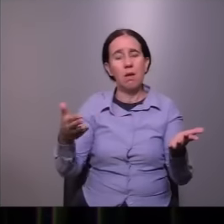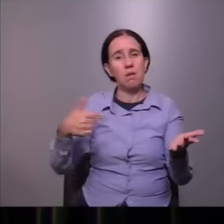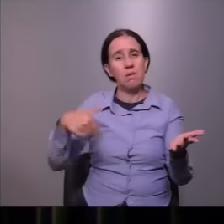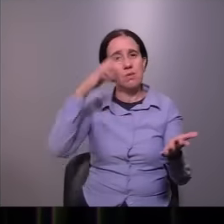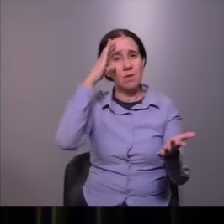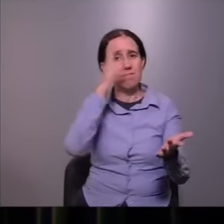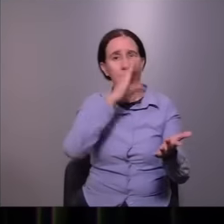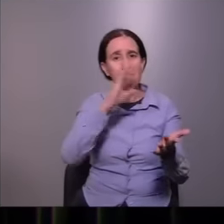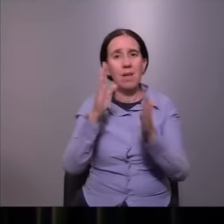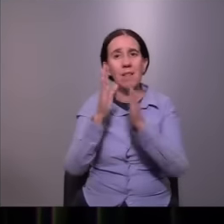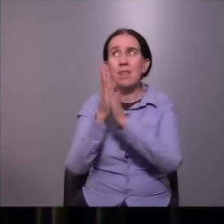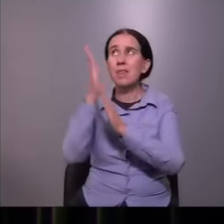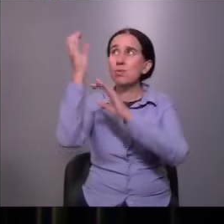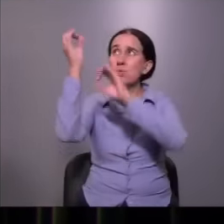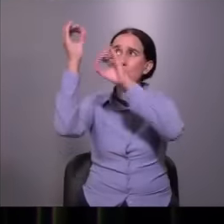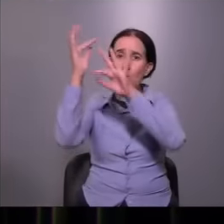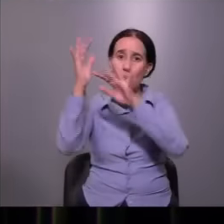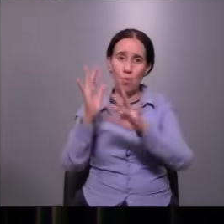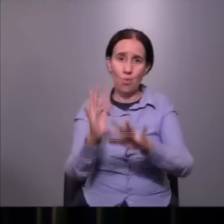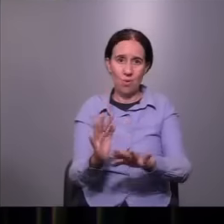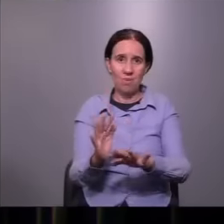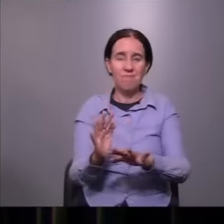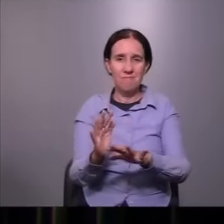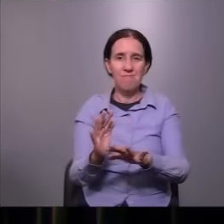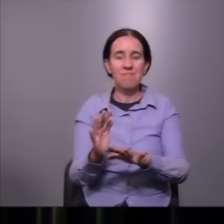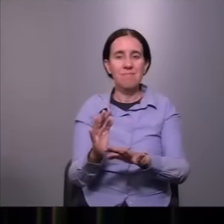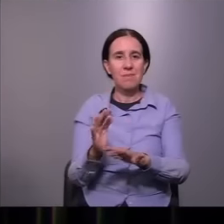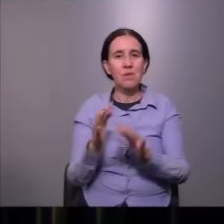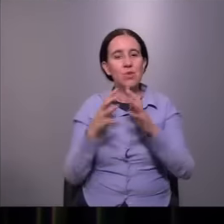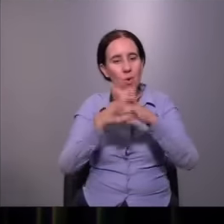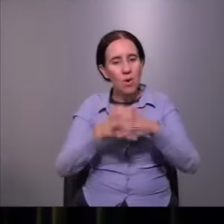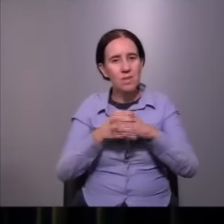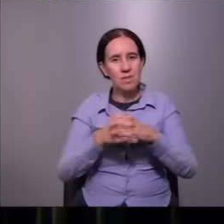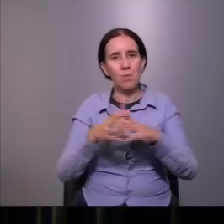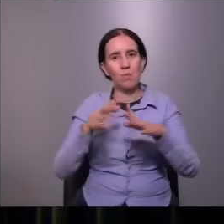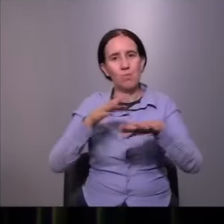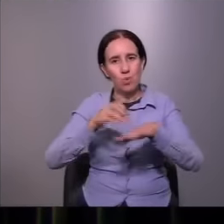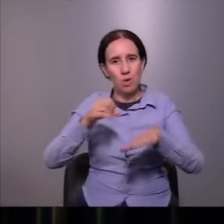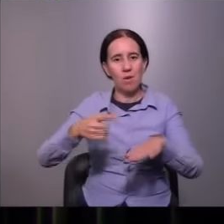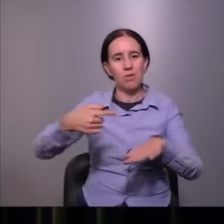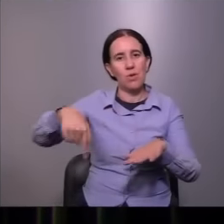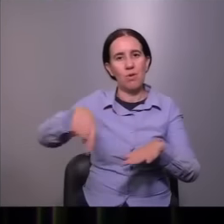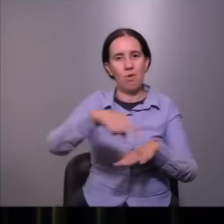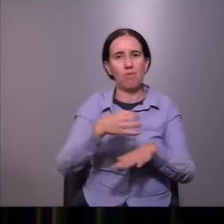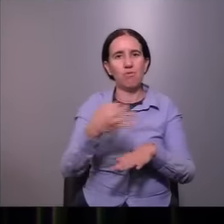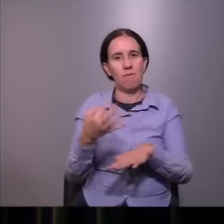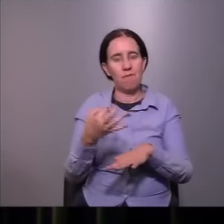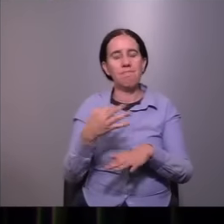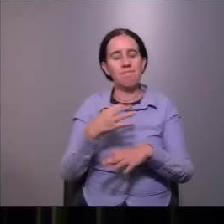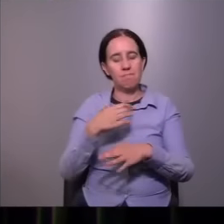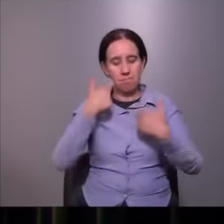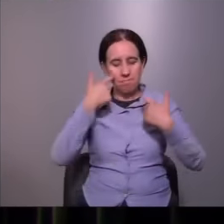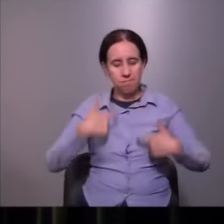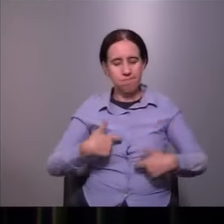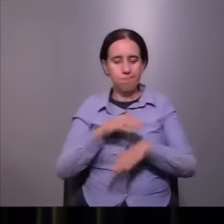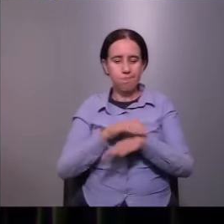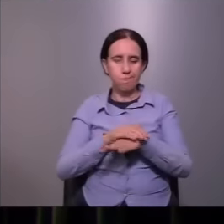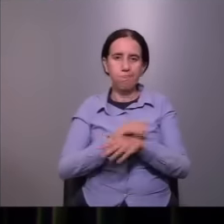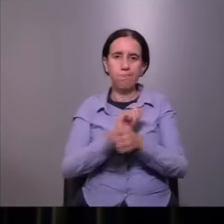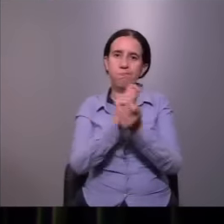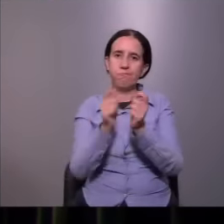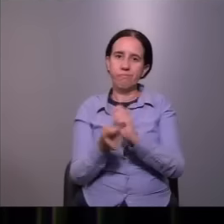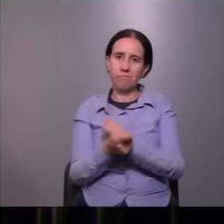amor e da fraternidade entre os povos, sabendo que é dom de Deus, que é